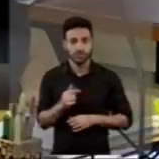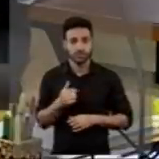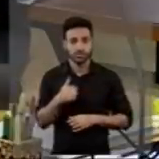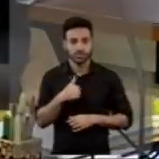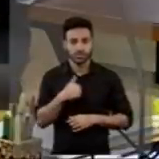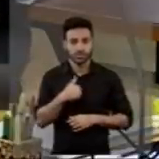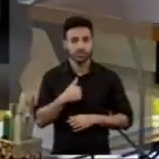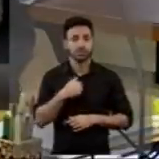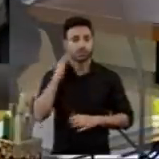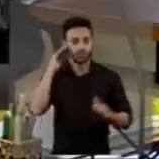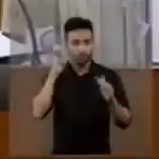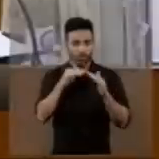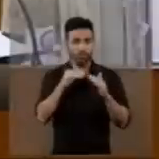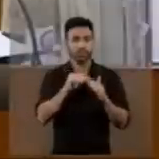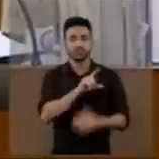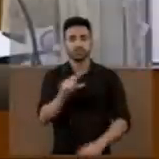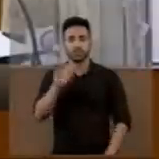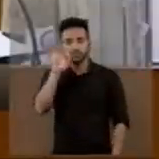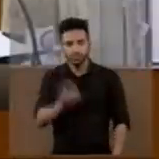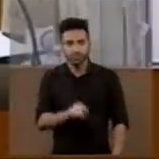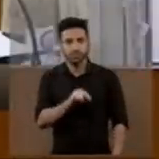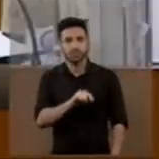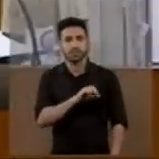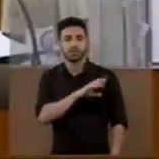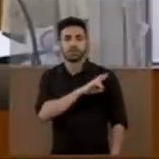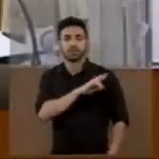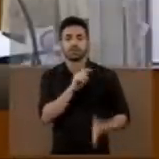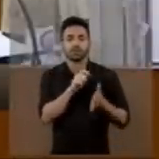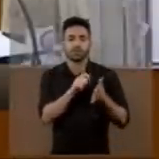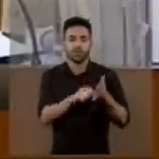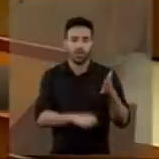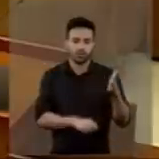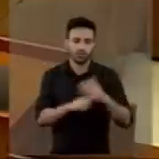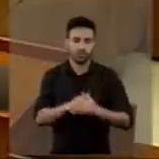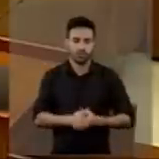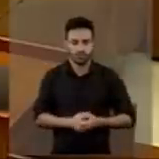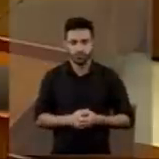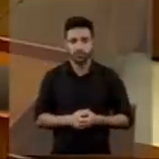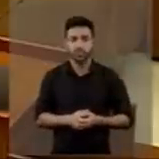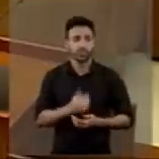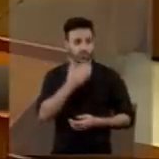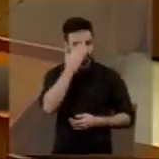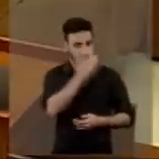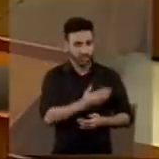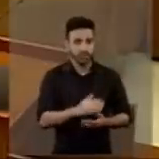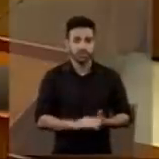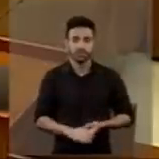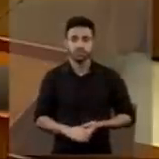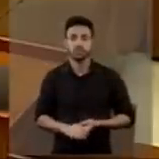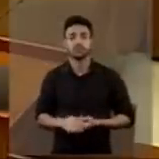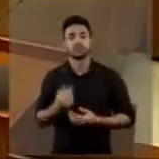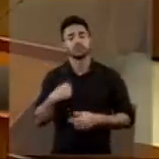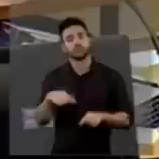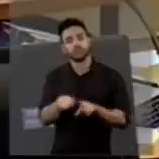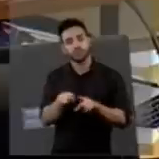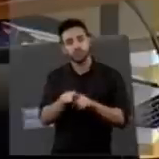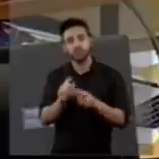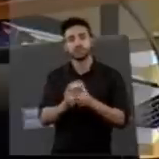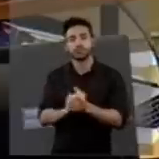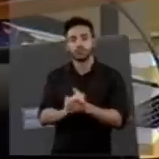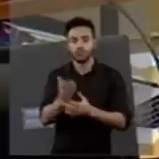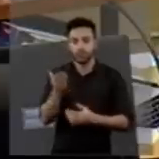acompanho integralmente o eminente relator. Agradeço a Vossa Excelência, ministro Roberto Barroso. Também, eu, Presidente, cumprimento o